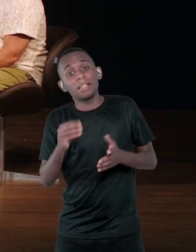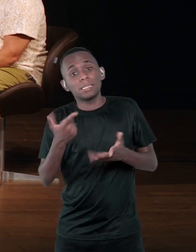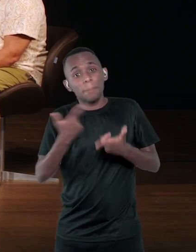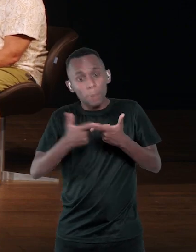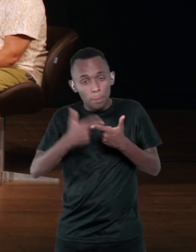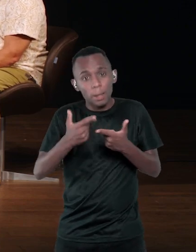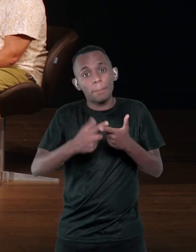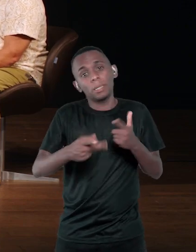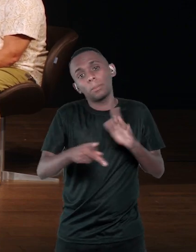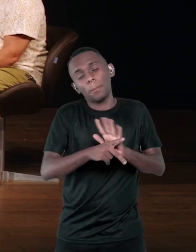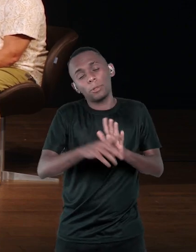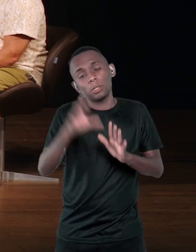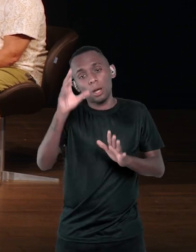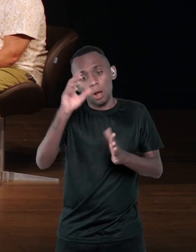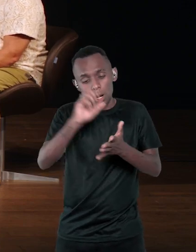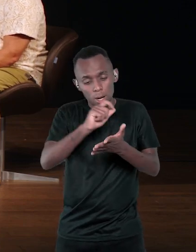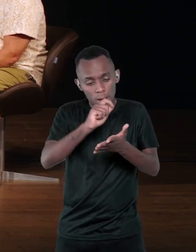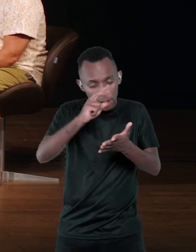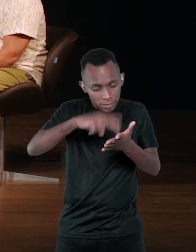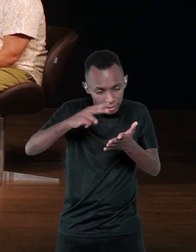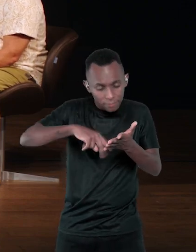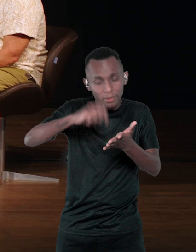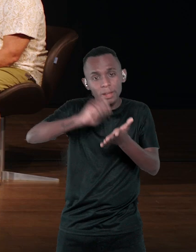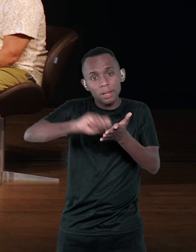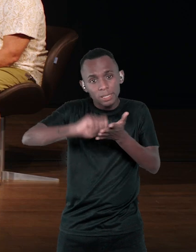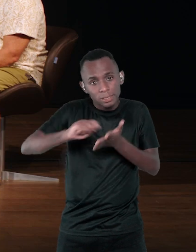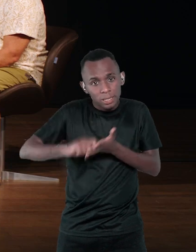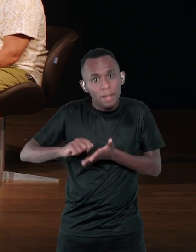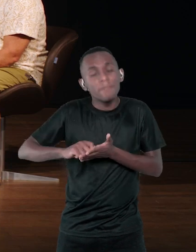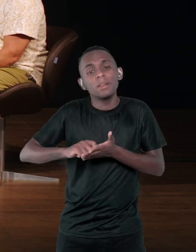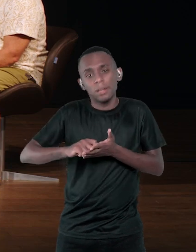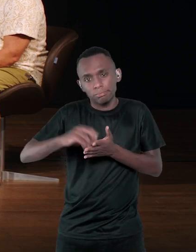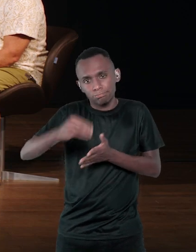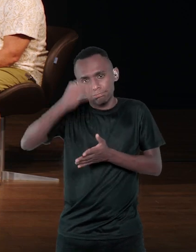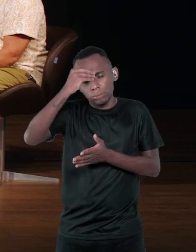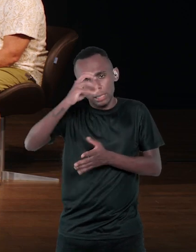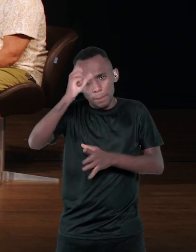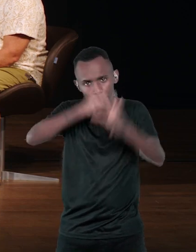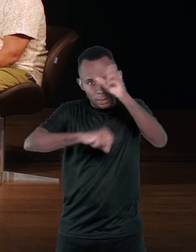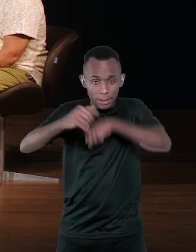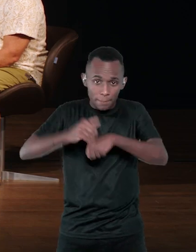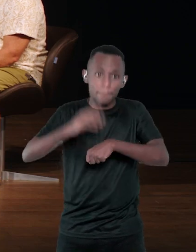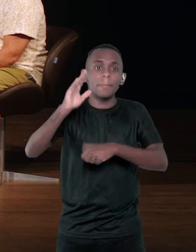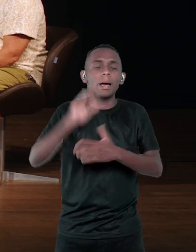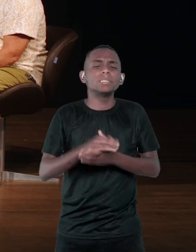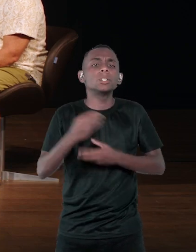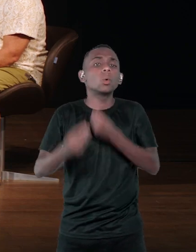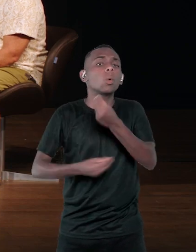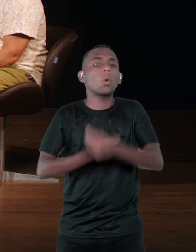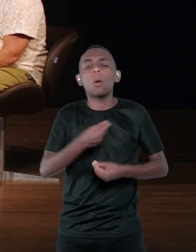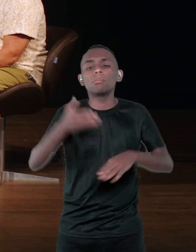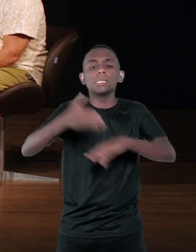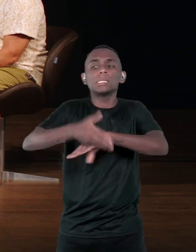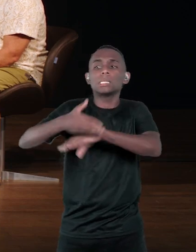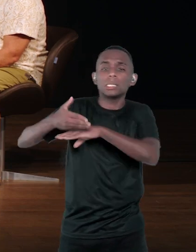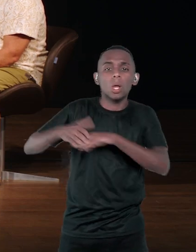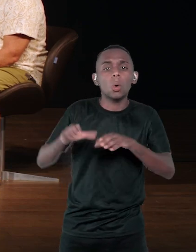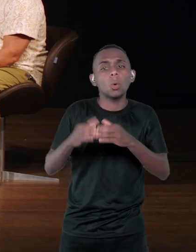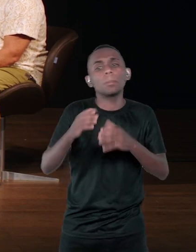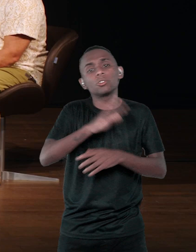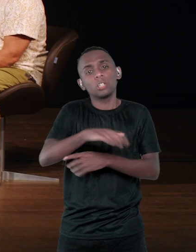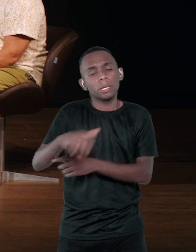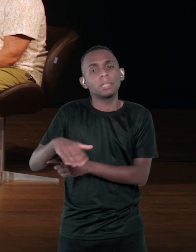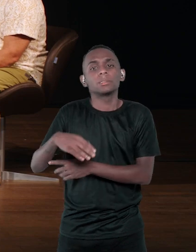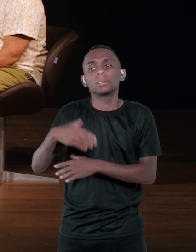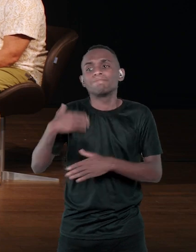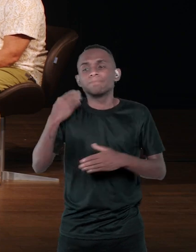outra questão que é como capturar a atenção e engajar crianças e jovens na aventura do conhecimento. E a gente se propôs